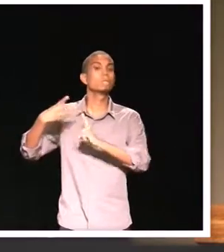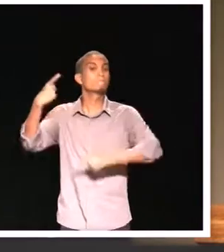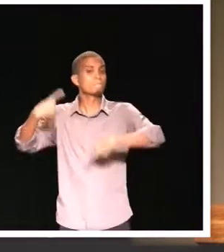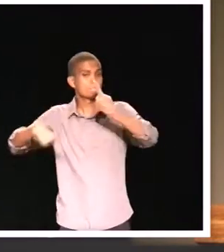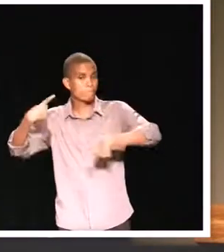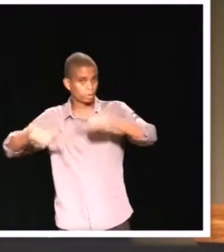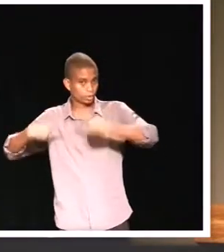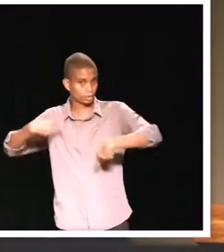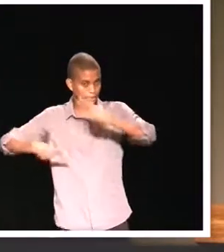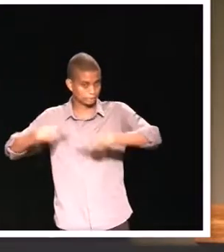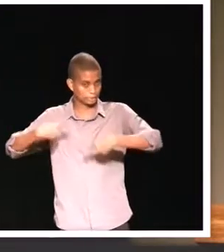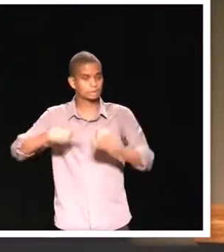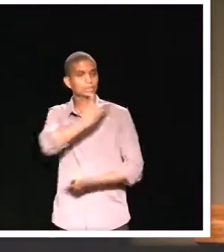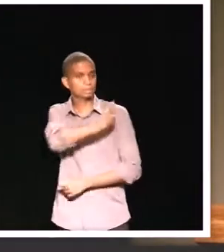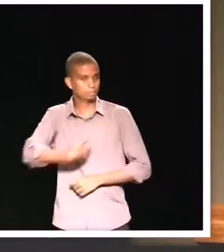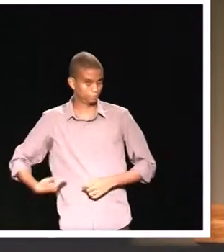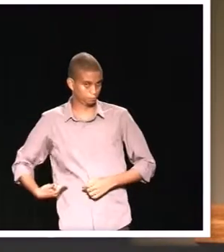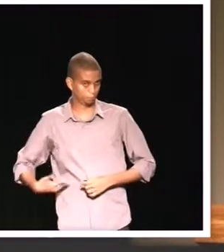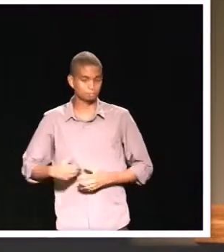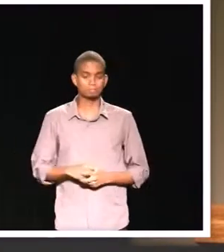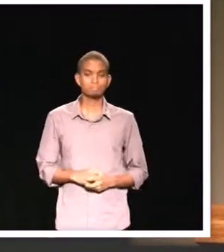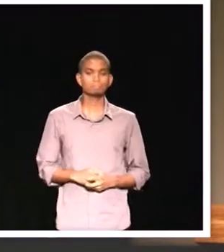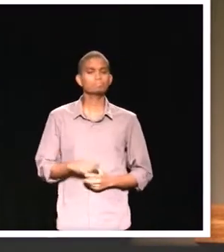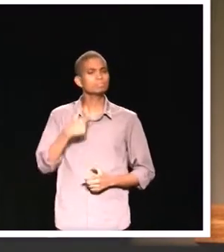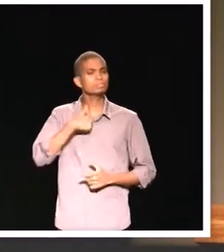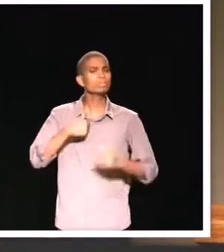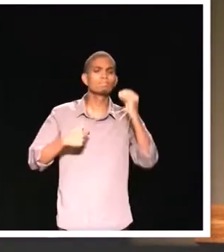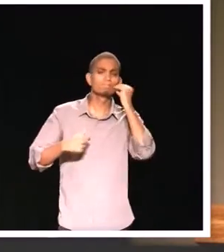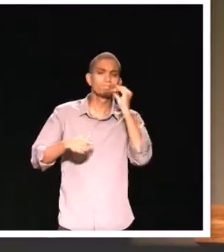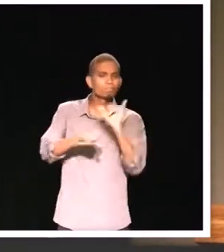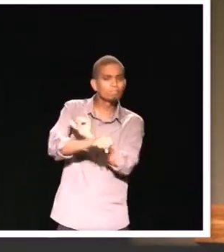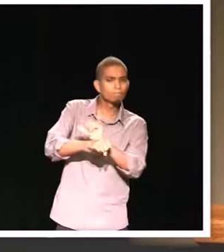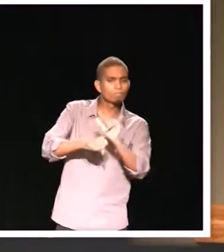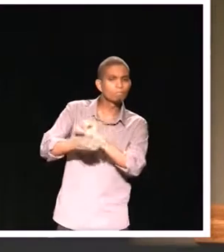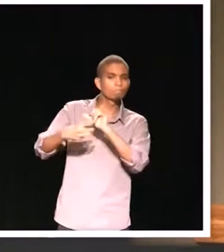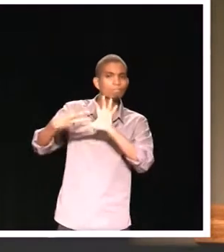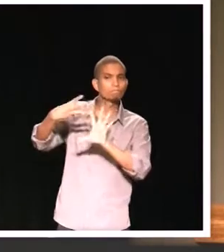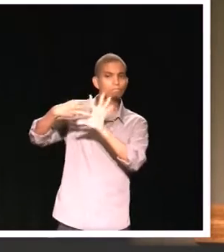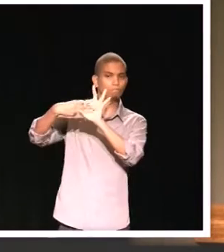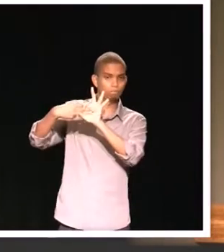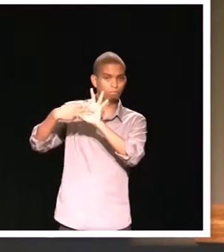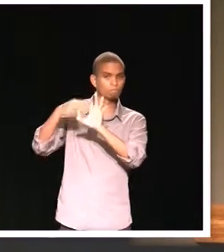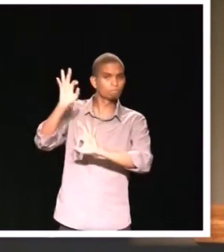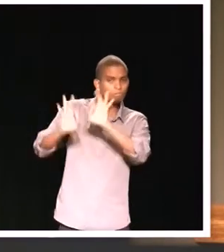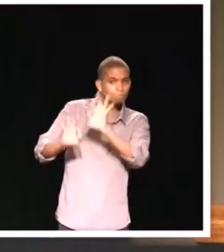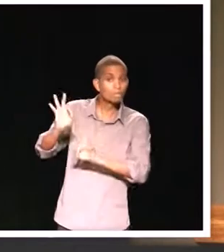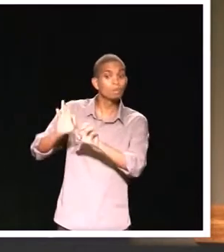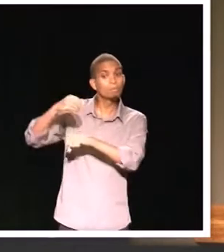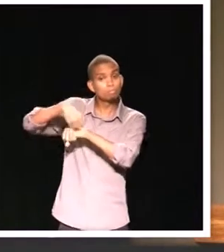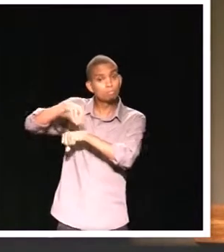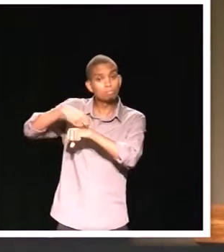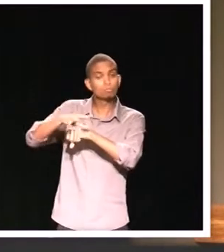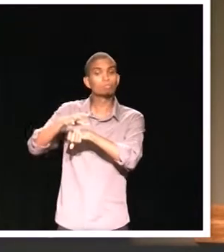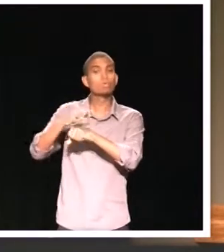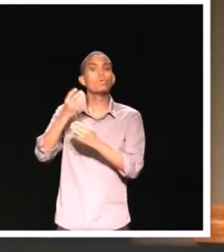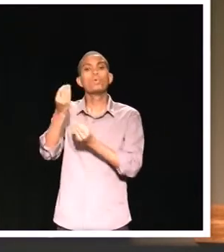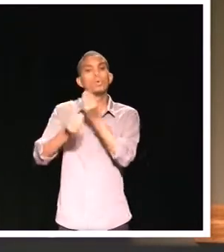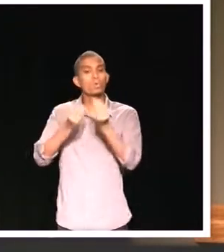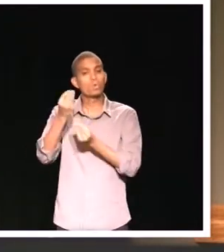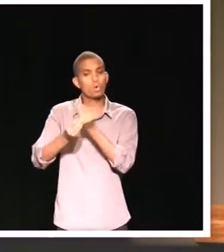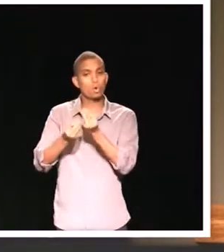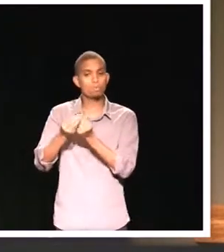políticas públicas. Eu vou tentar fazer uma apresentação que dê conta do estado